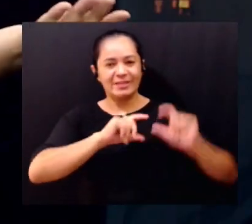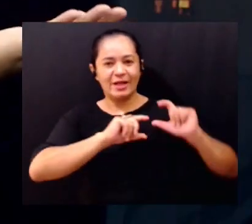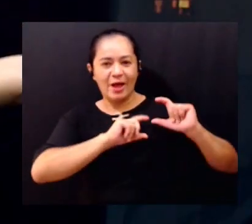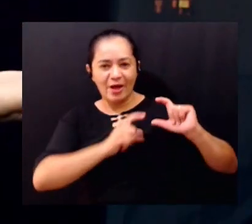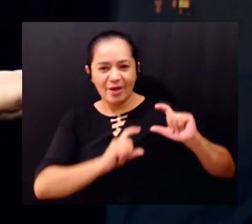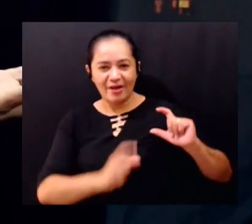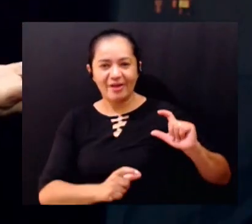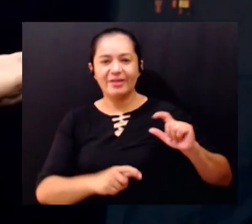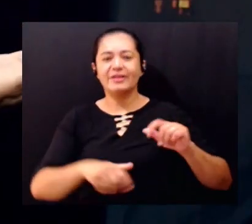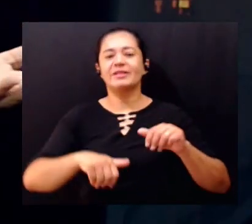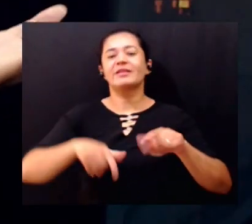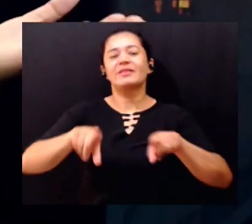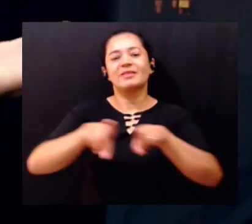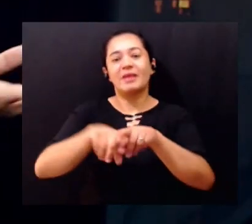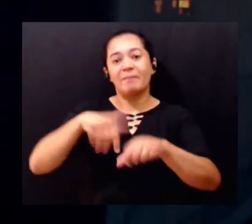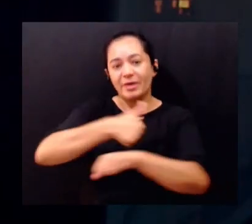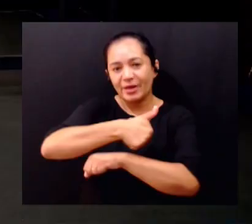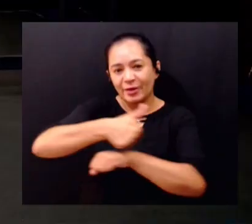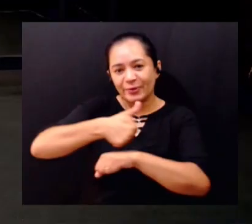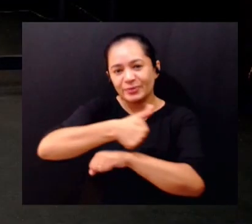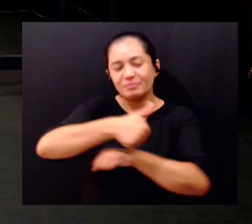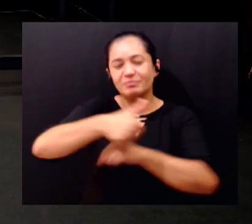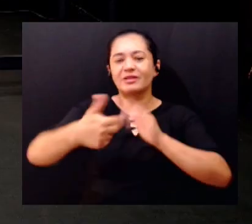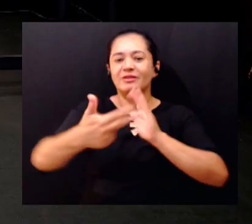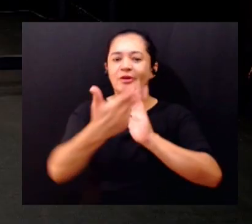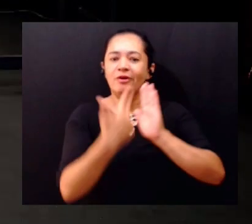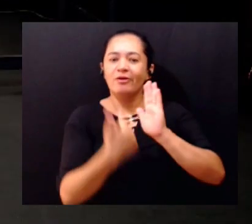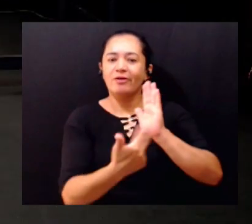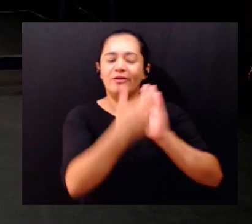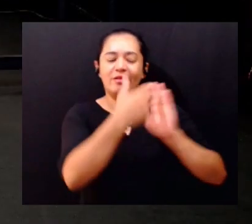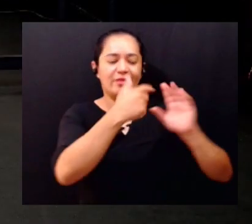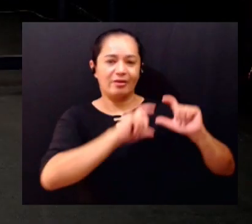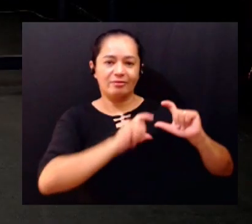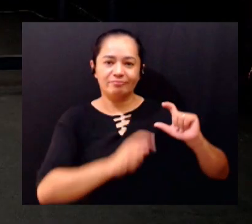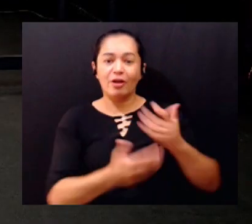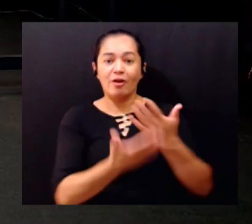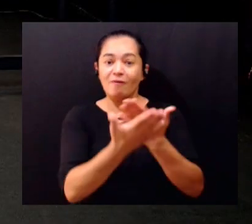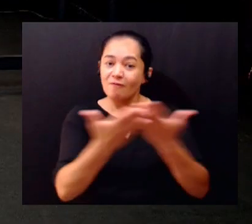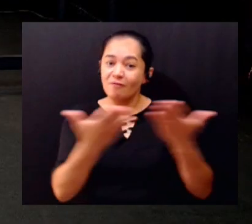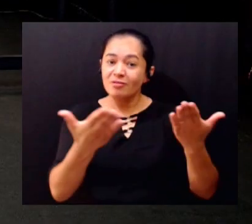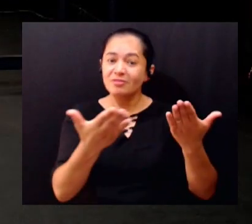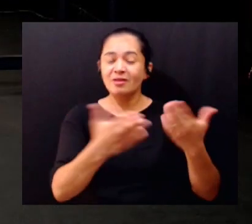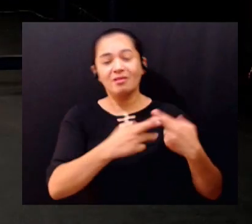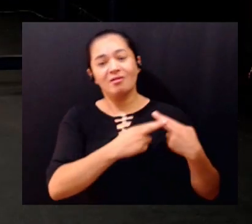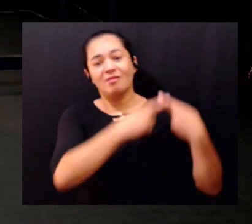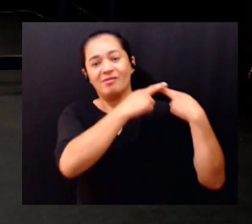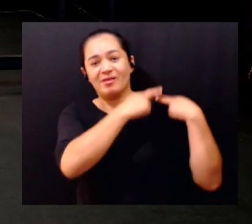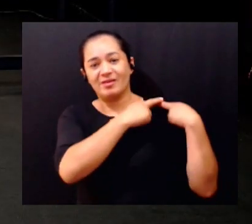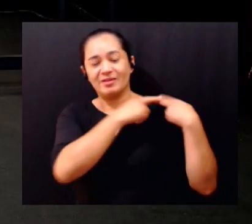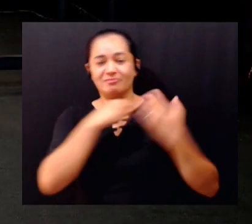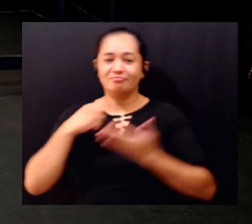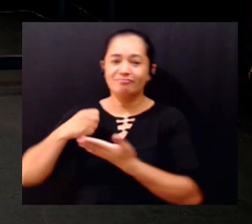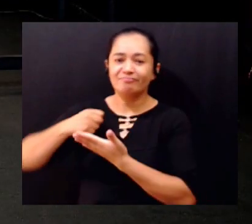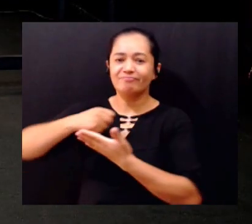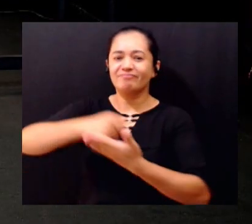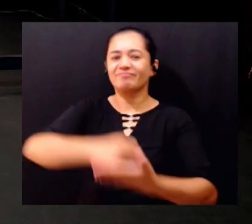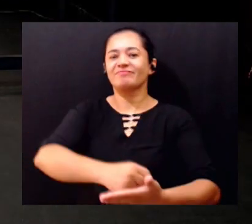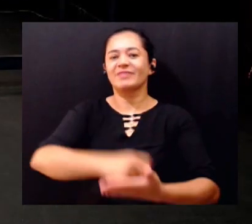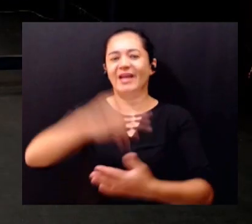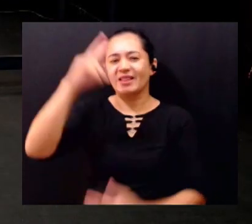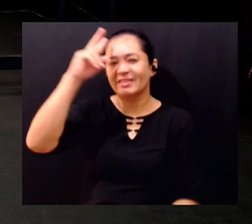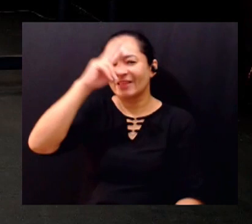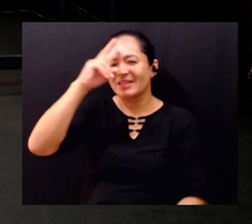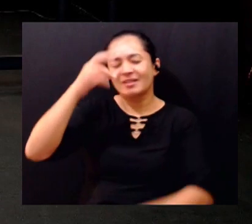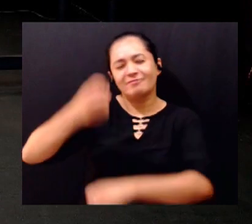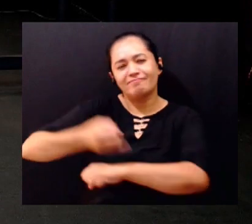aos profissionais que são vocês, que são responsáveis por trazer pra gente, resgatar essa emoção, esse momento,